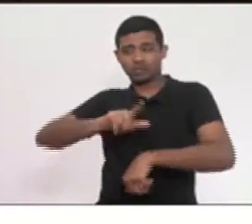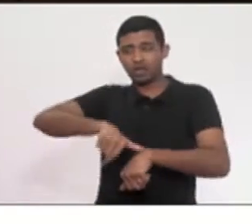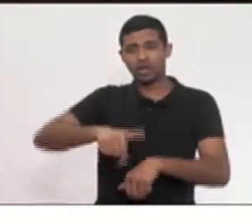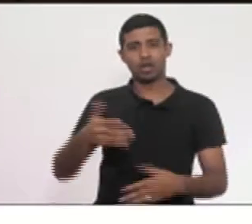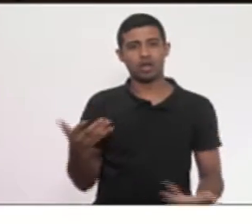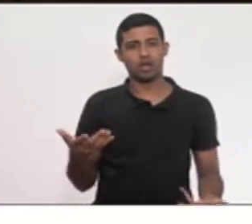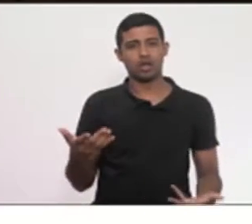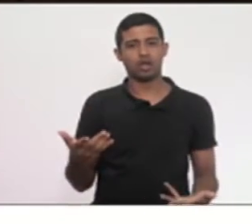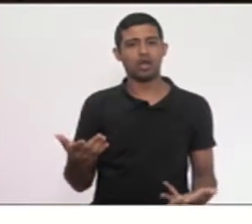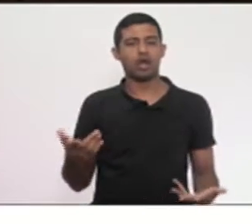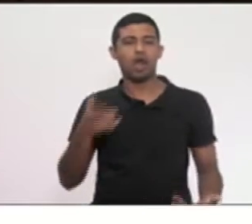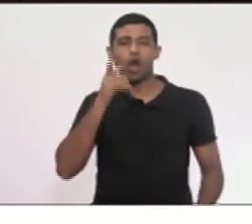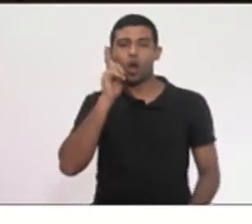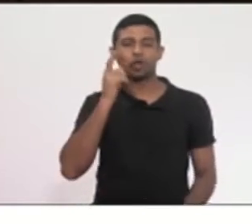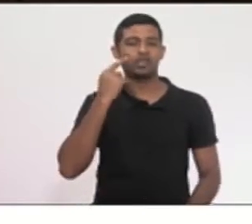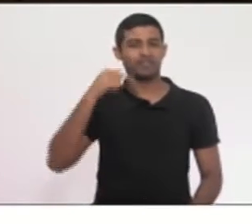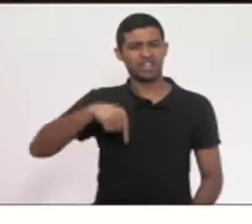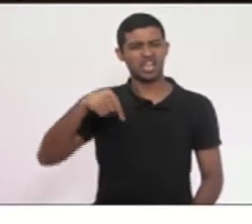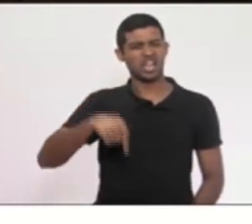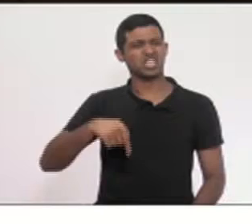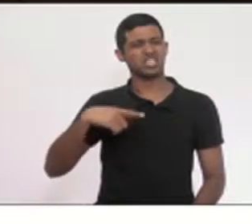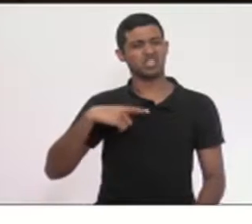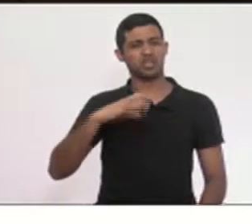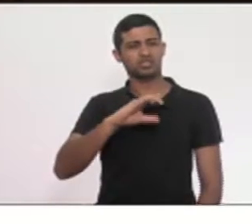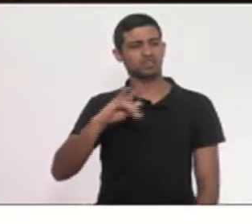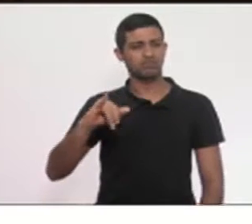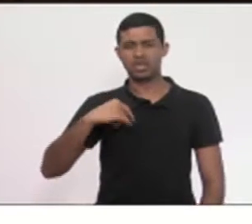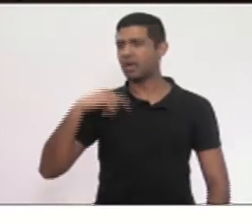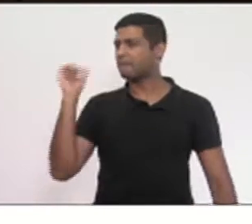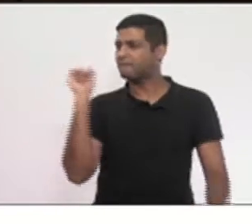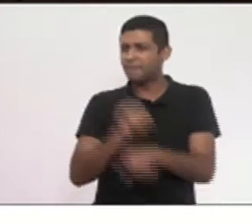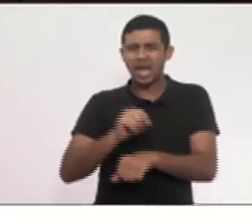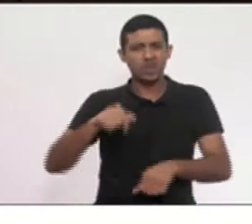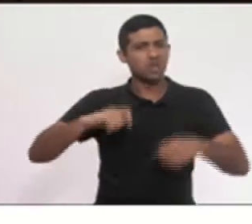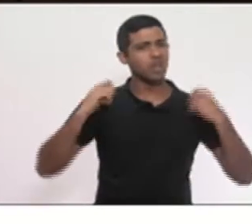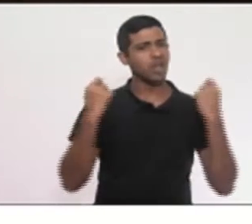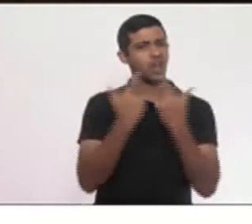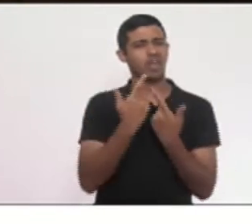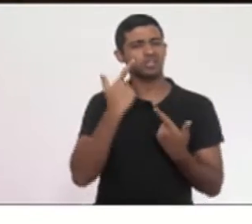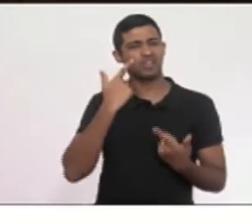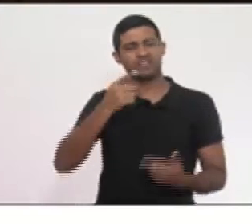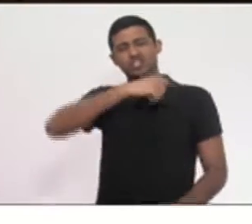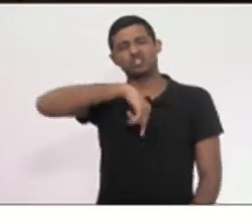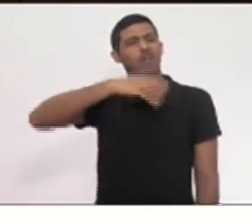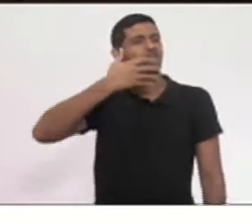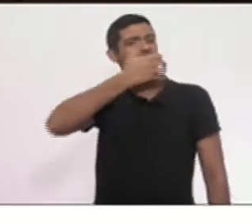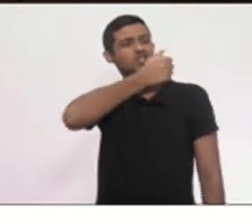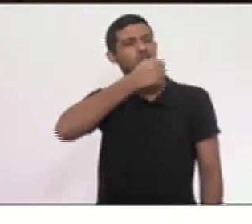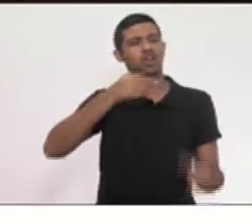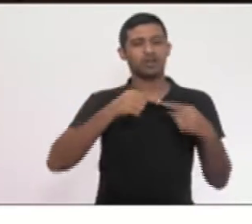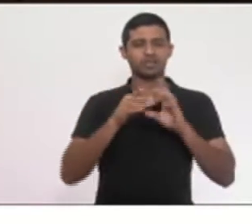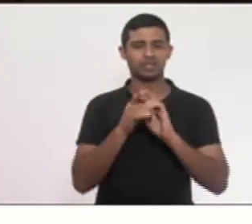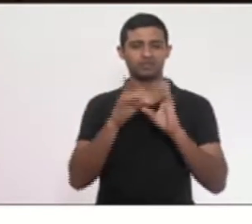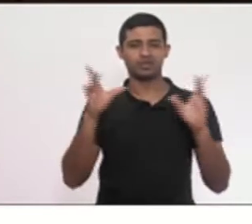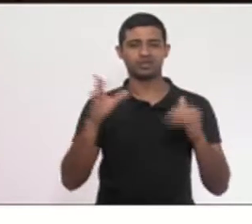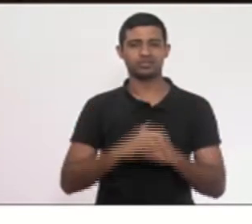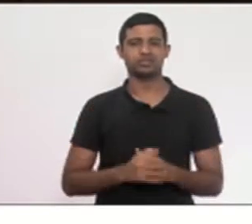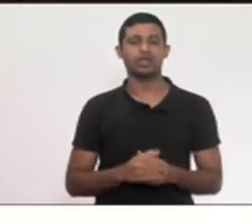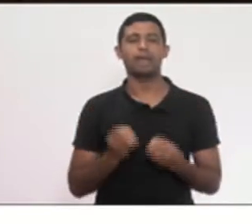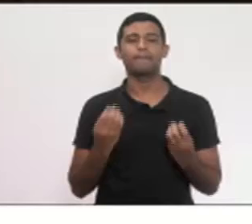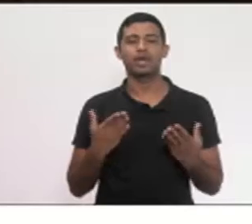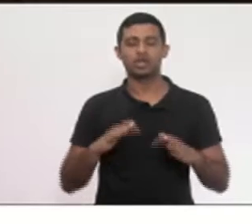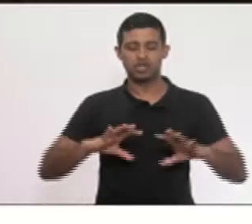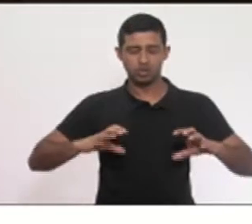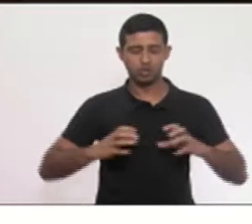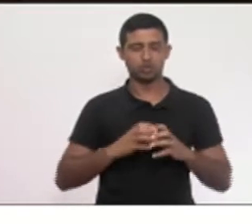Ontem, a barração dessa CPI aqui nessa Assembleia Legislativa foi uma vitória da democracia, para que a